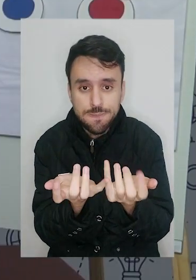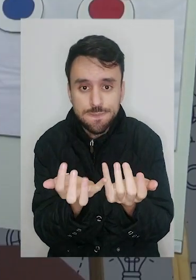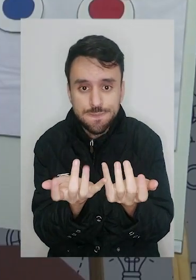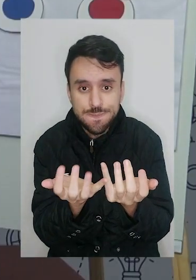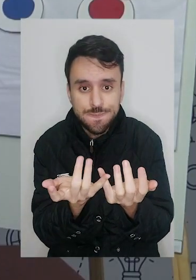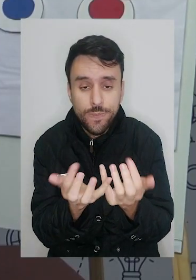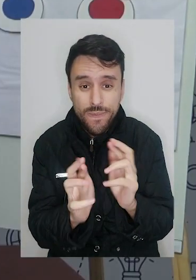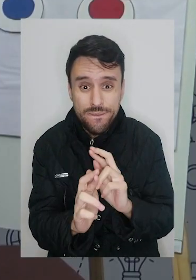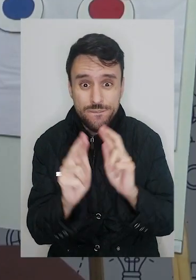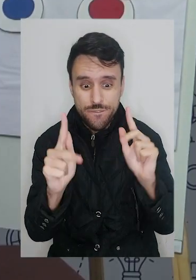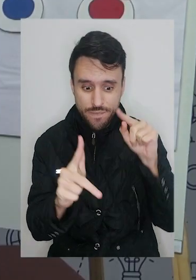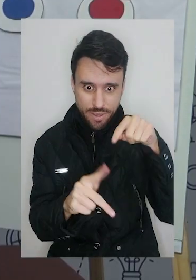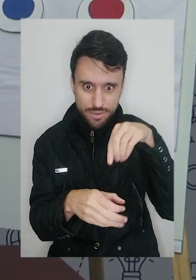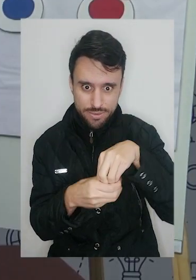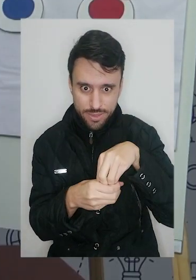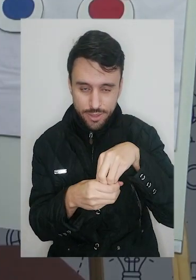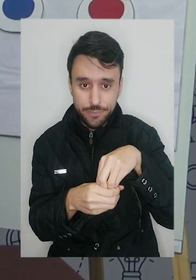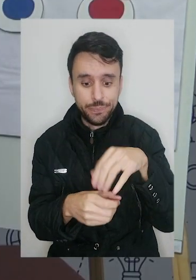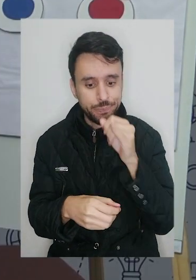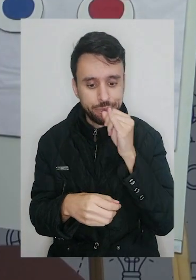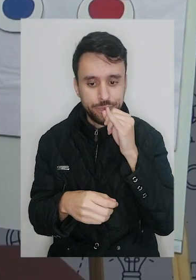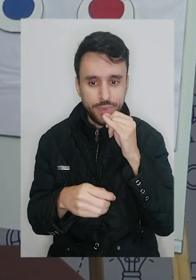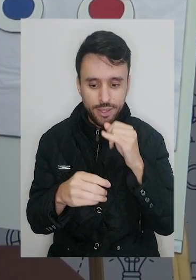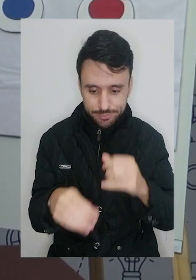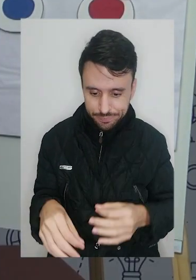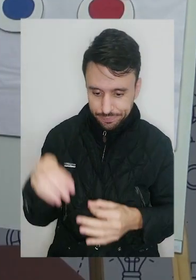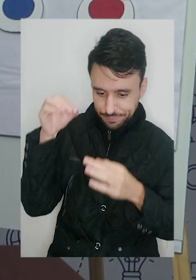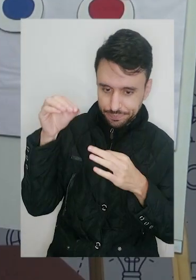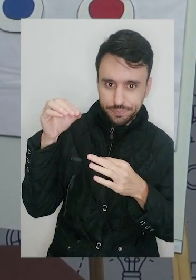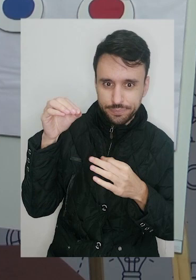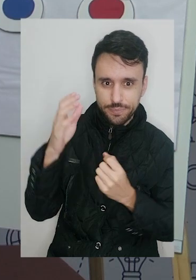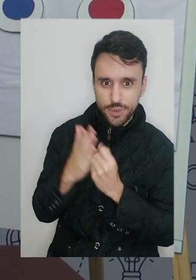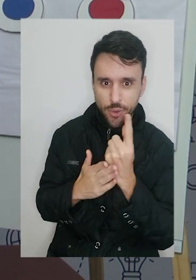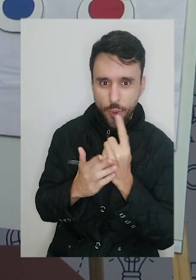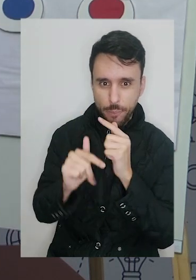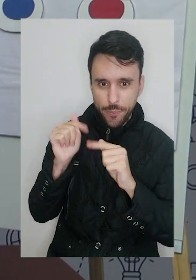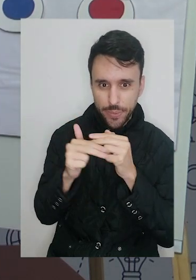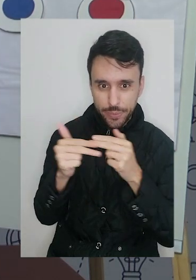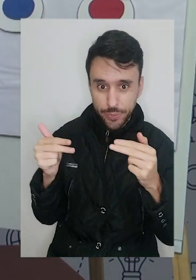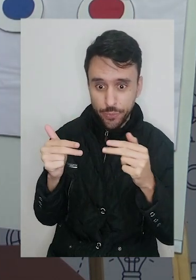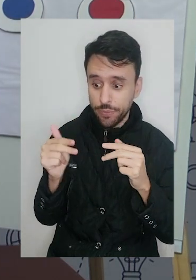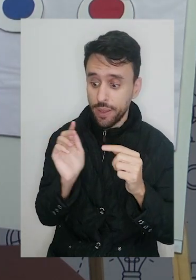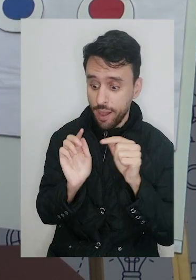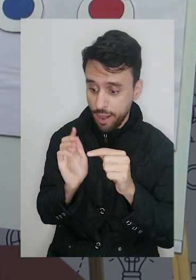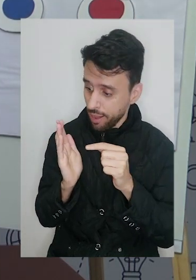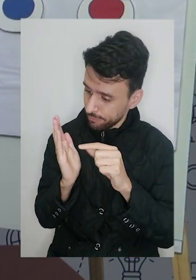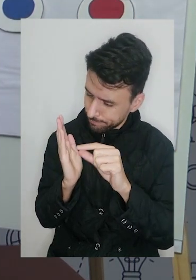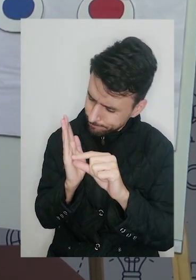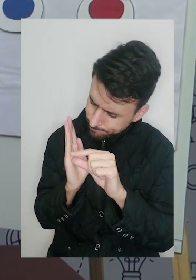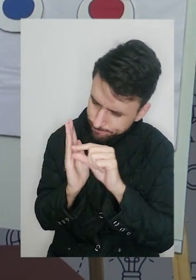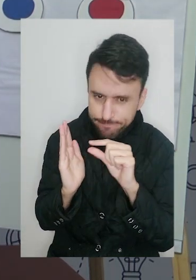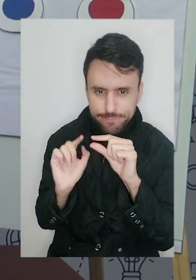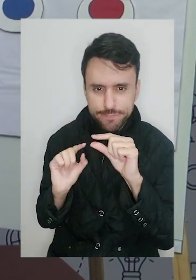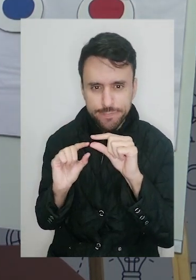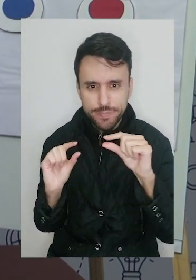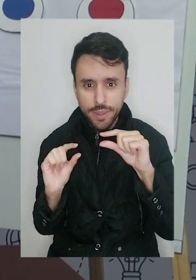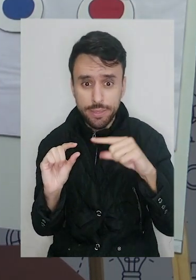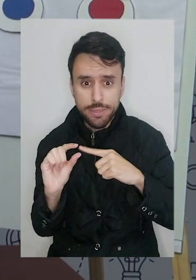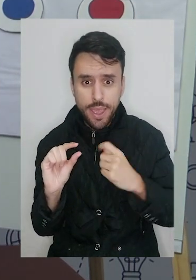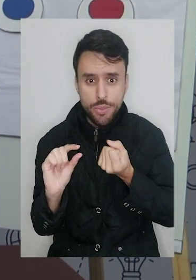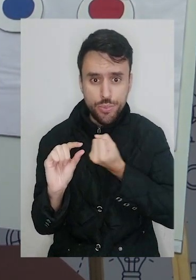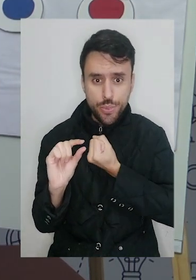temperatura diferente. Na embalagem, sempre vem a temperatura indicada para assar.